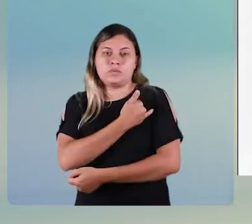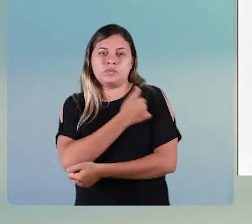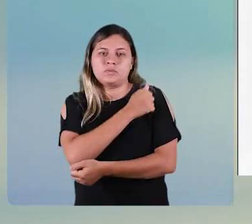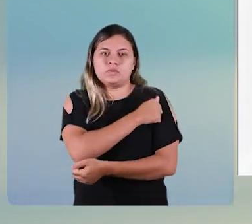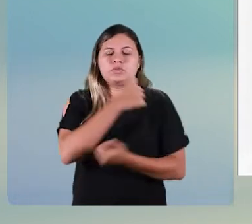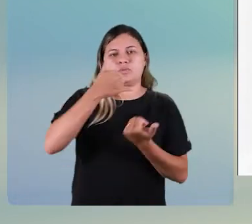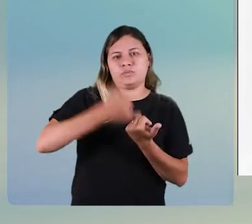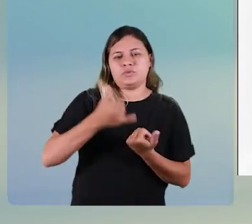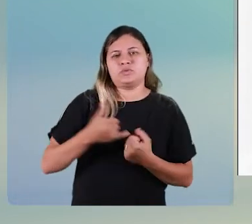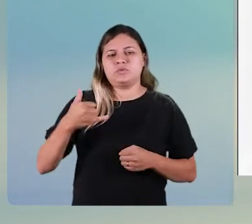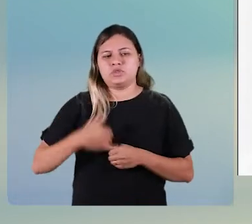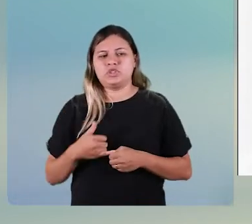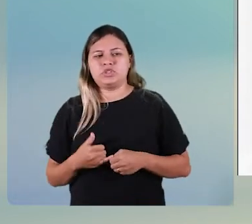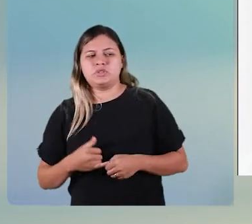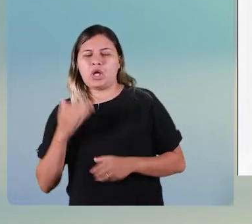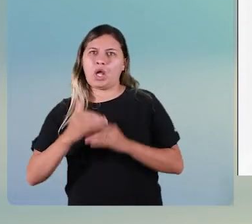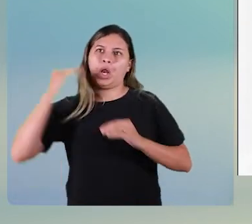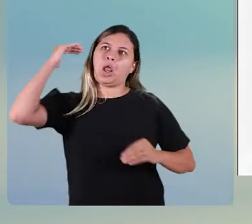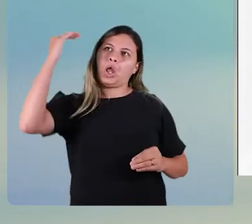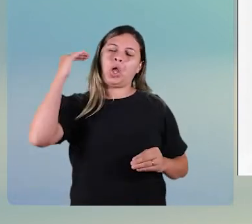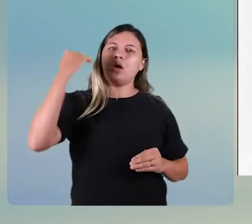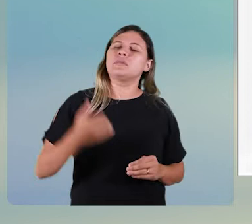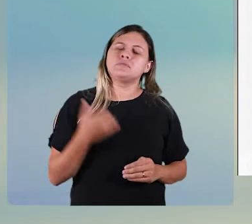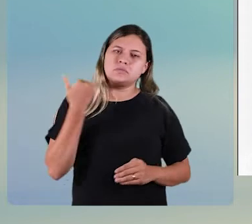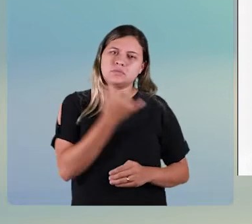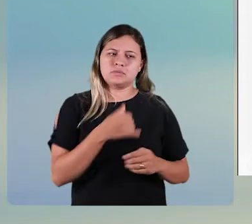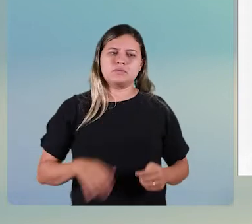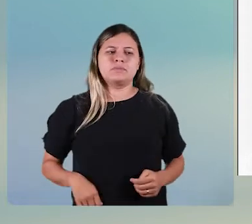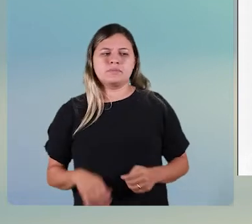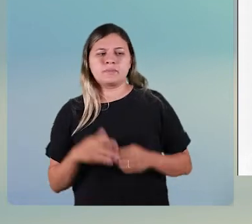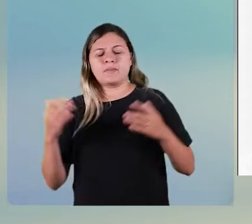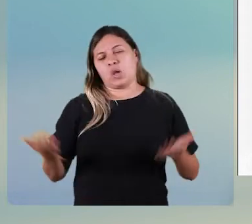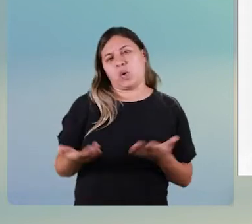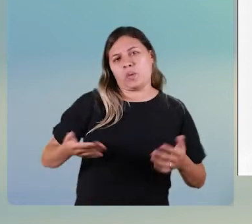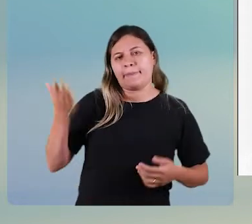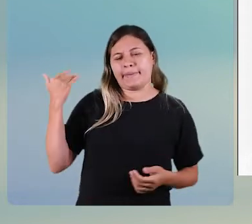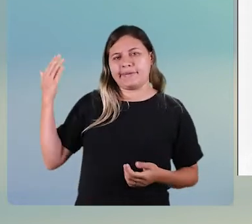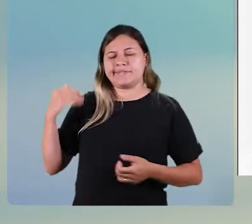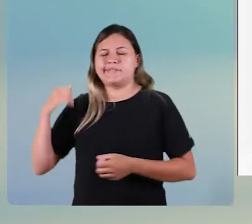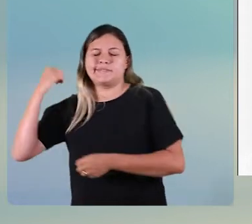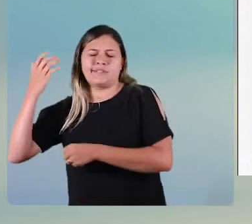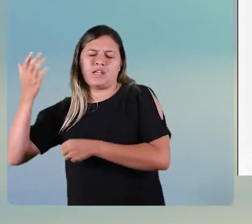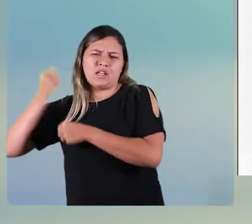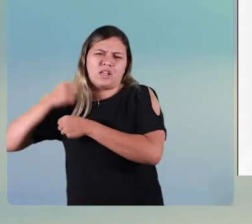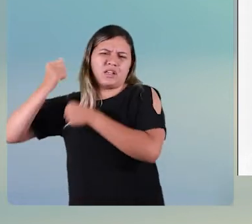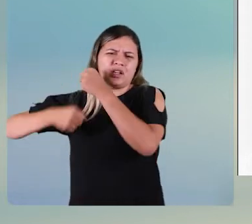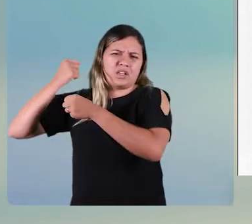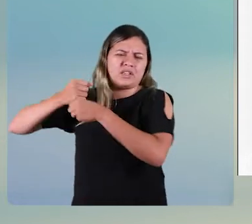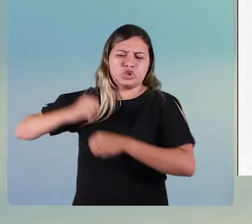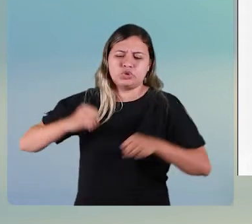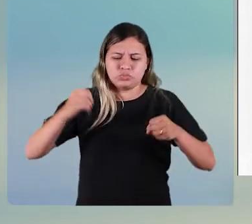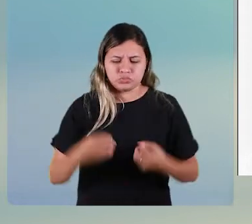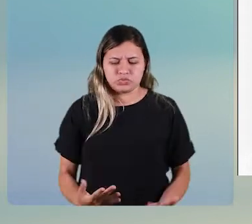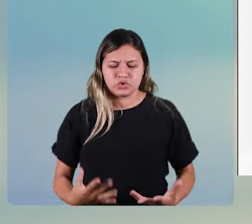é muito abordado aqui no Brasil desde um pouco mais de 10 anos atrás, onde houve realmente o boom do biodiesel, né? A explosão do